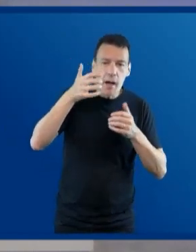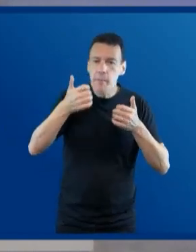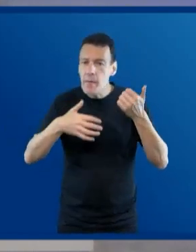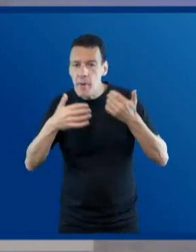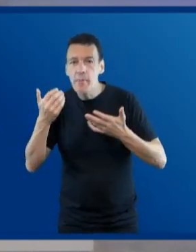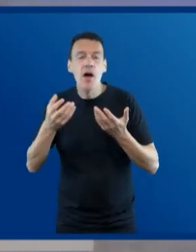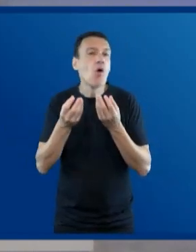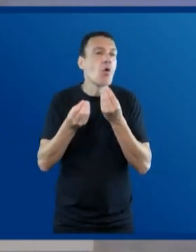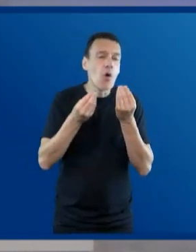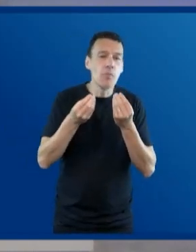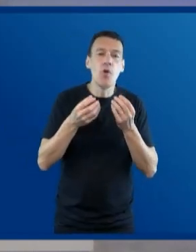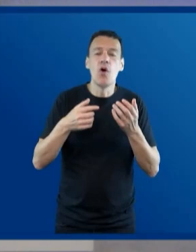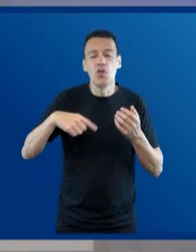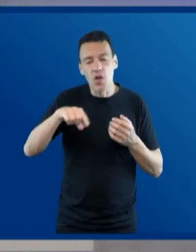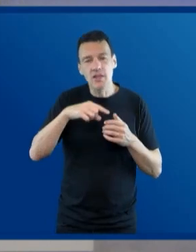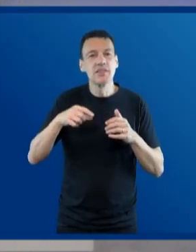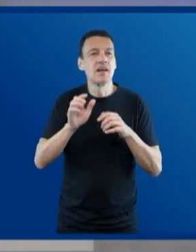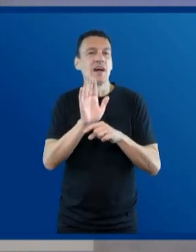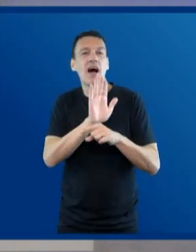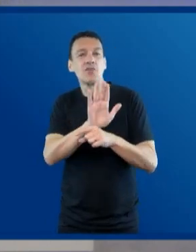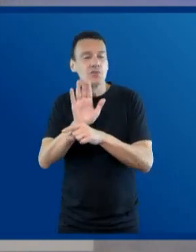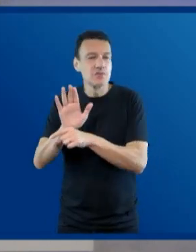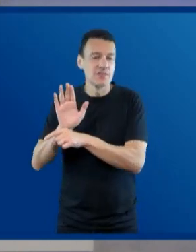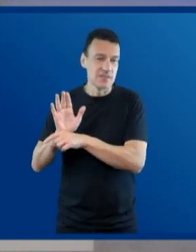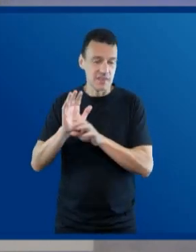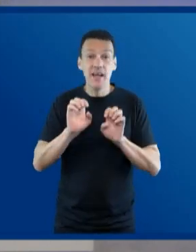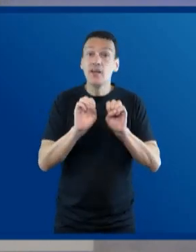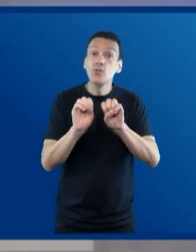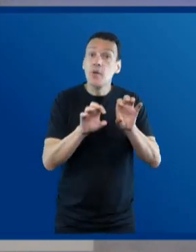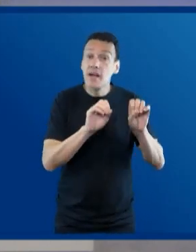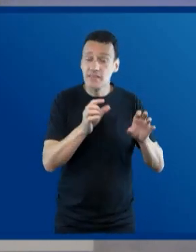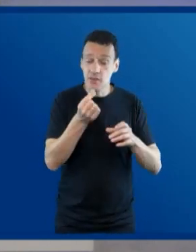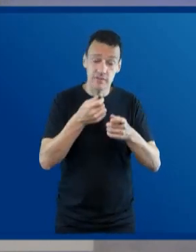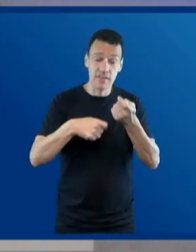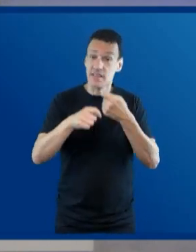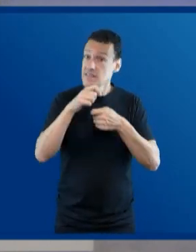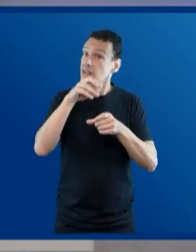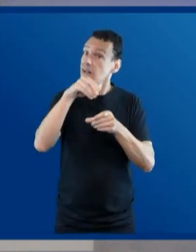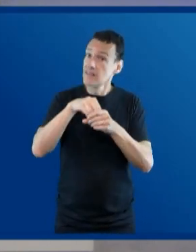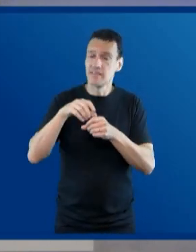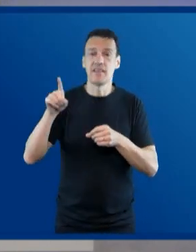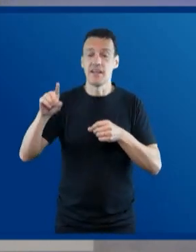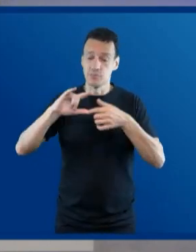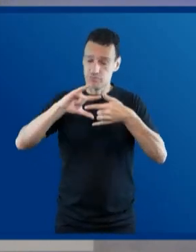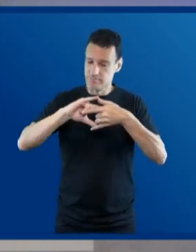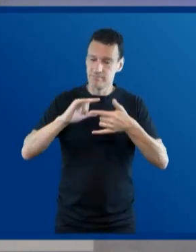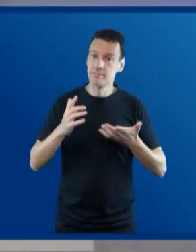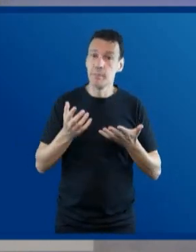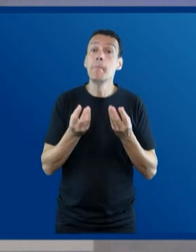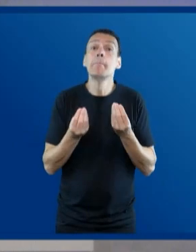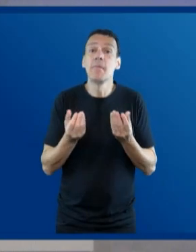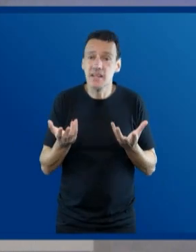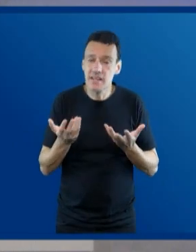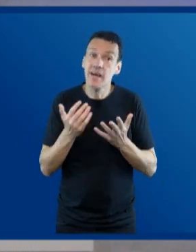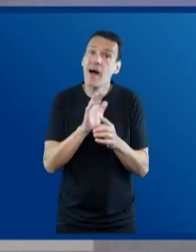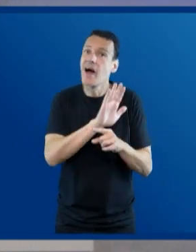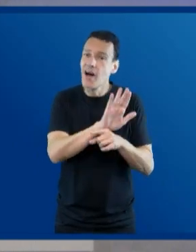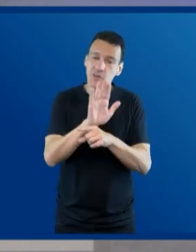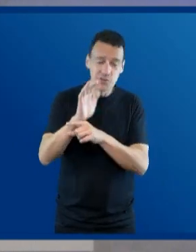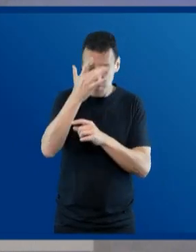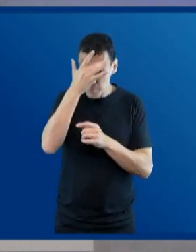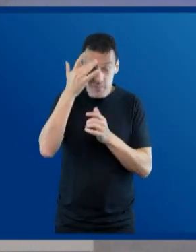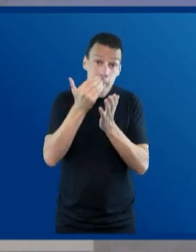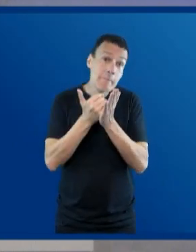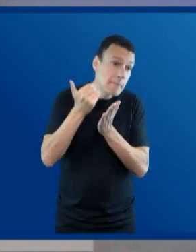contribuir educação financeira por mais esse canal, para que a gente tenha, de novo, mais e mais pessoas que sejam impactadas pelo conceito da